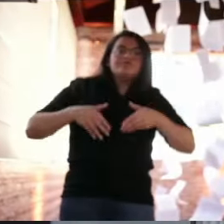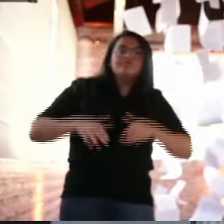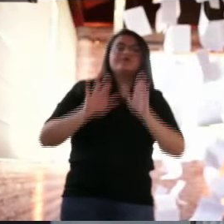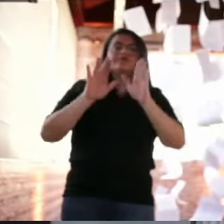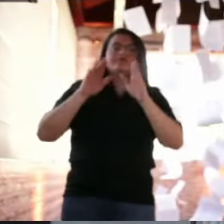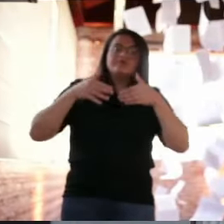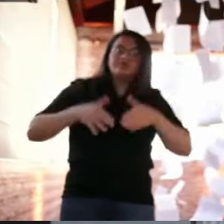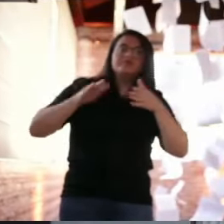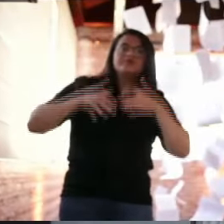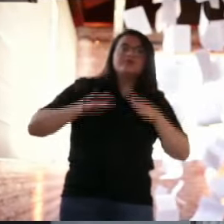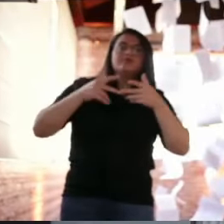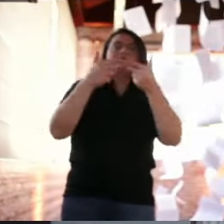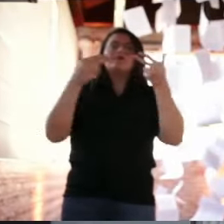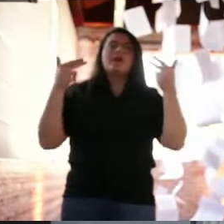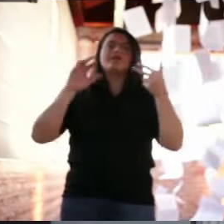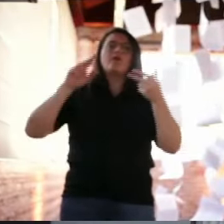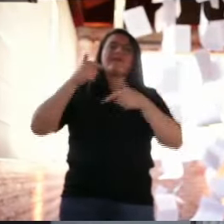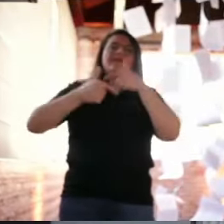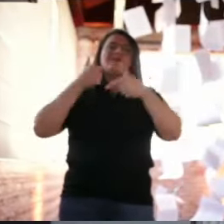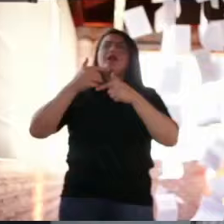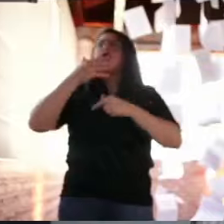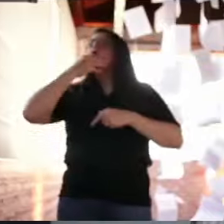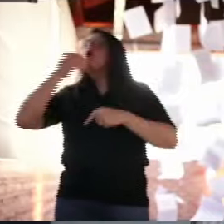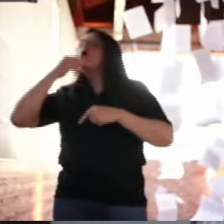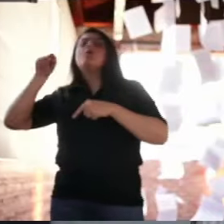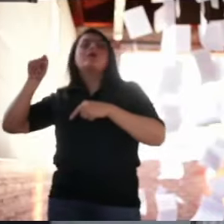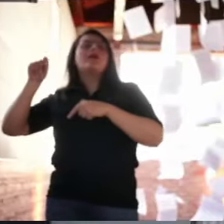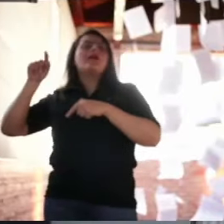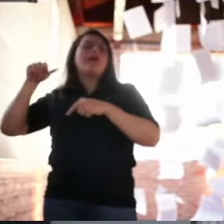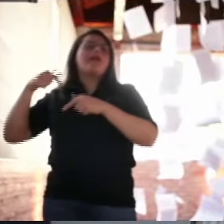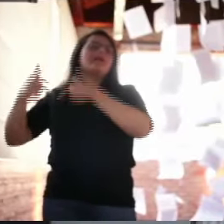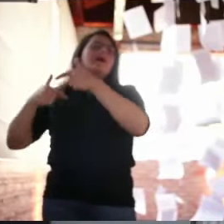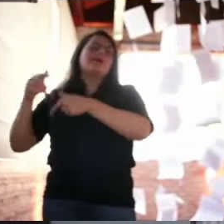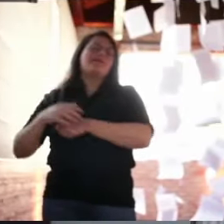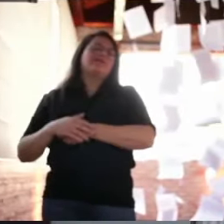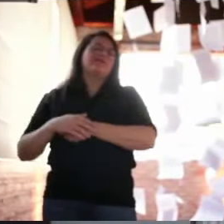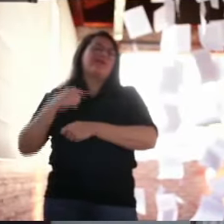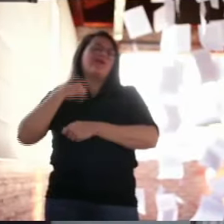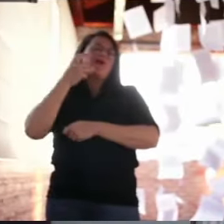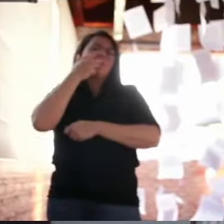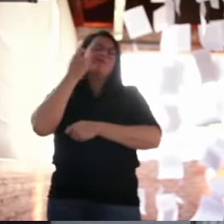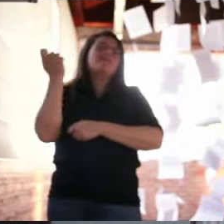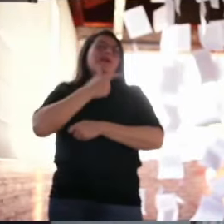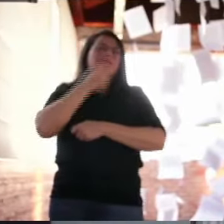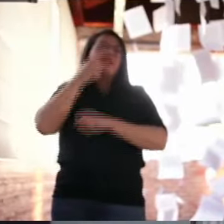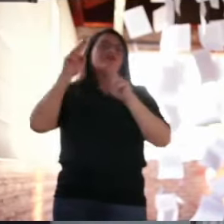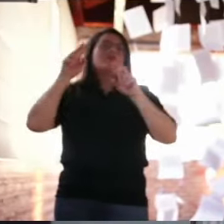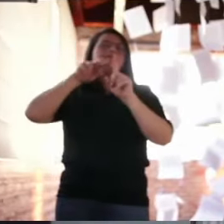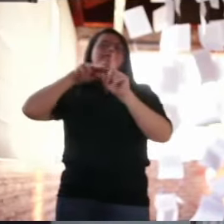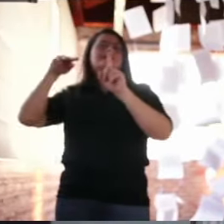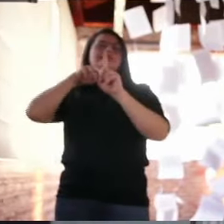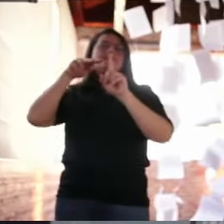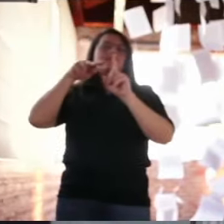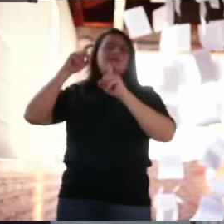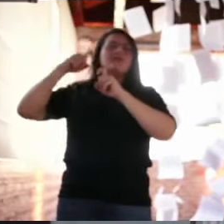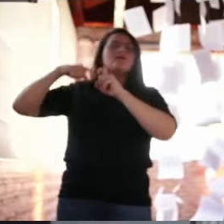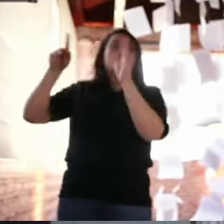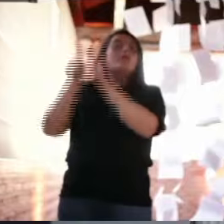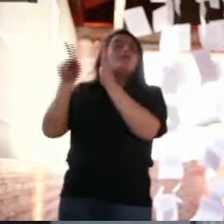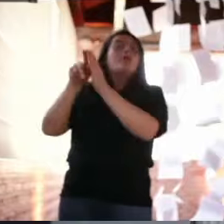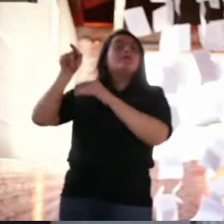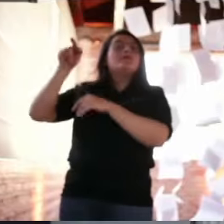considerados trabalho e os homens entram com aquilo que é considerado trabalho até acho engraçado de falar de visão sexual do trabalho um é